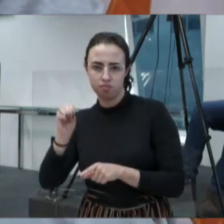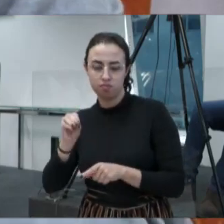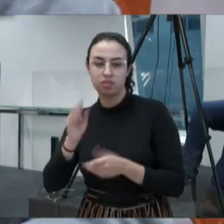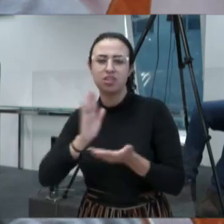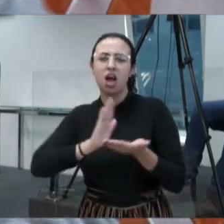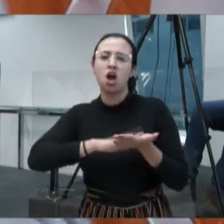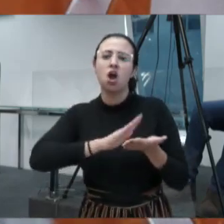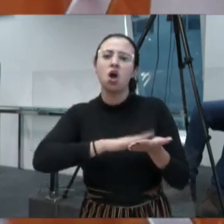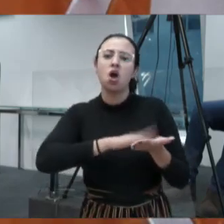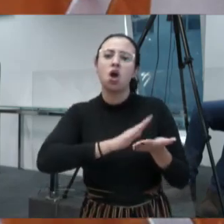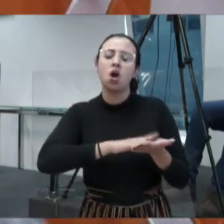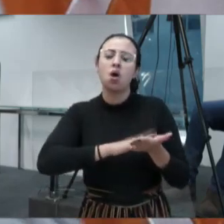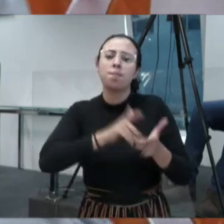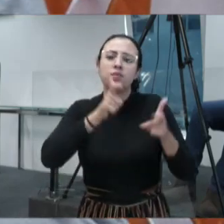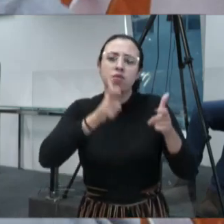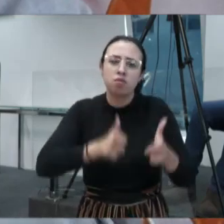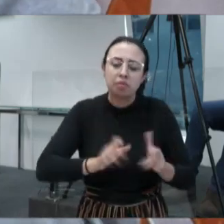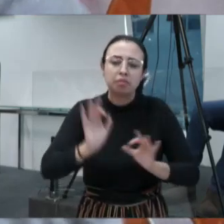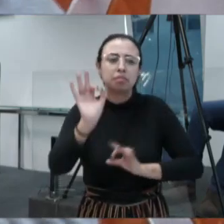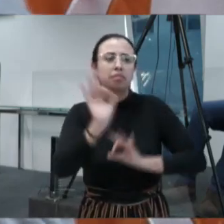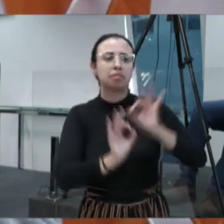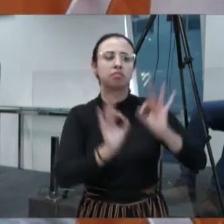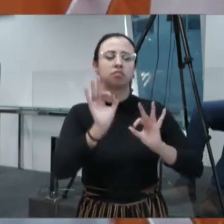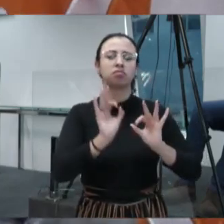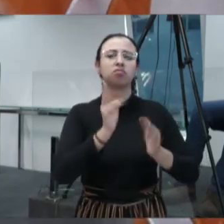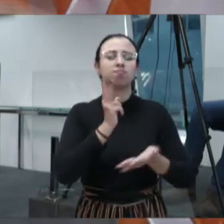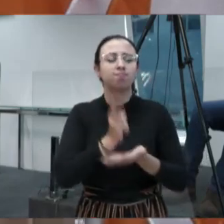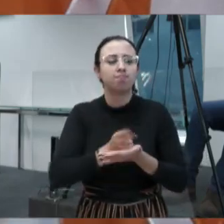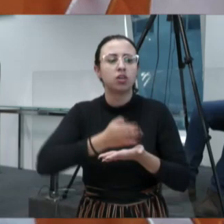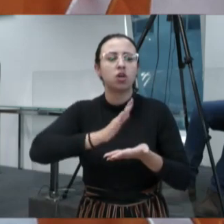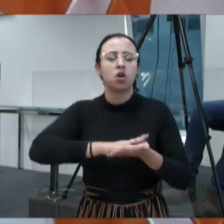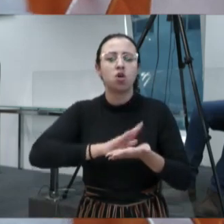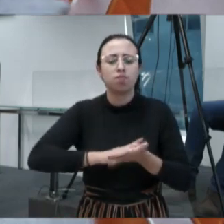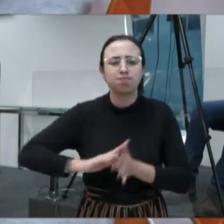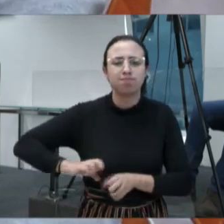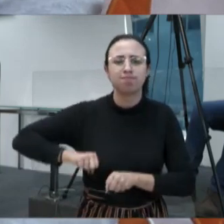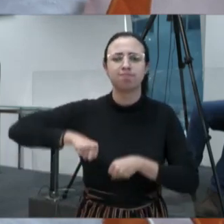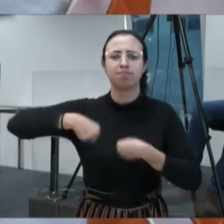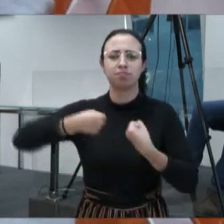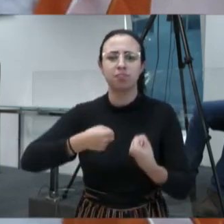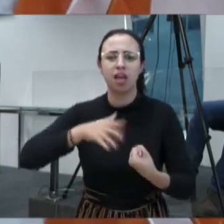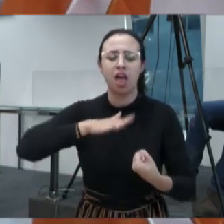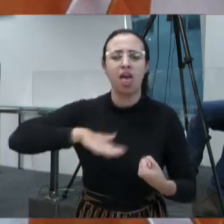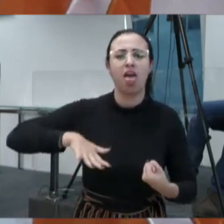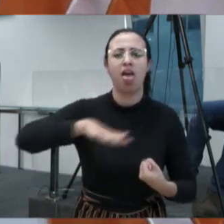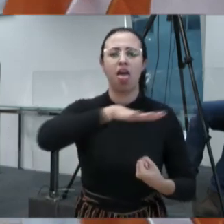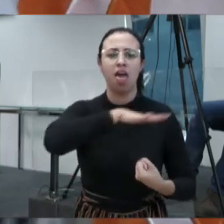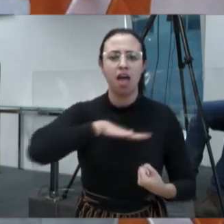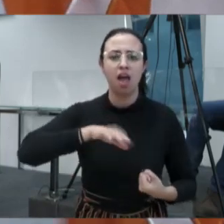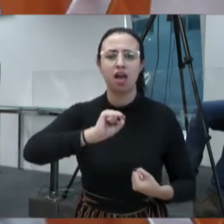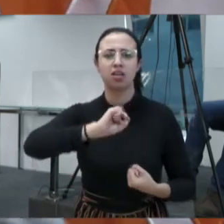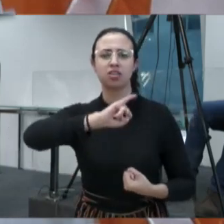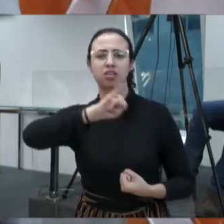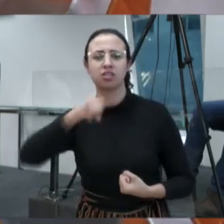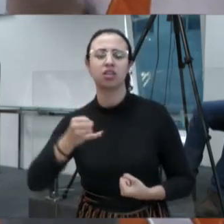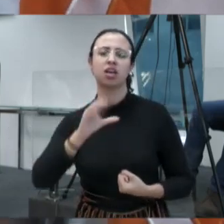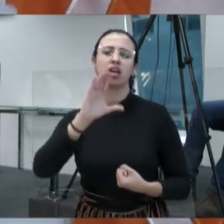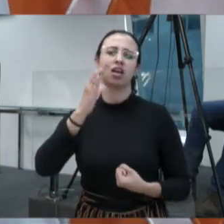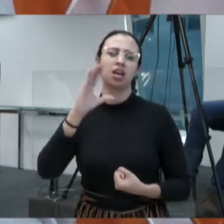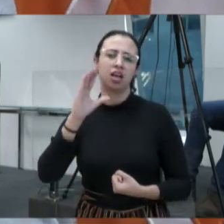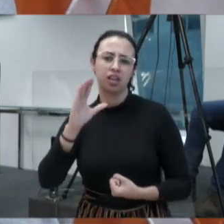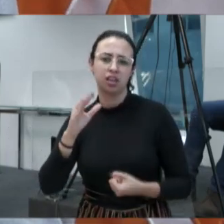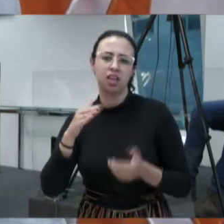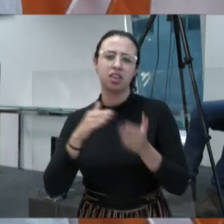feito um recapeamento nesse trecho. A gente sempre tem cobrado, sempre tem empenhado. A região sudoeste, essa região de bairro Catalão